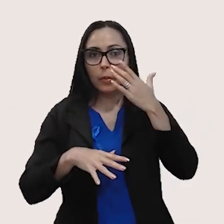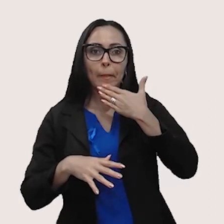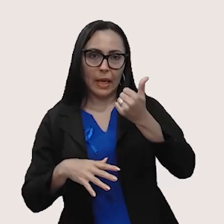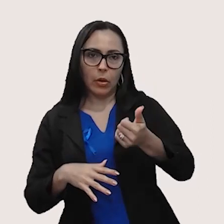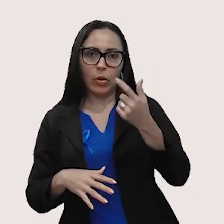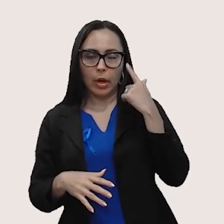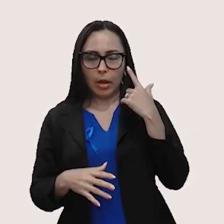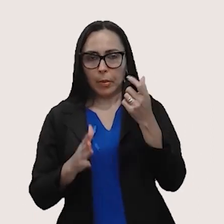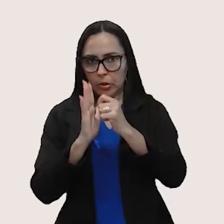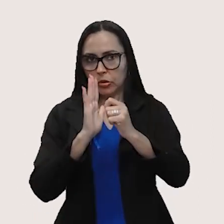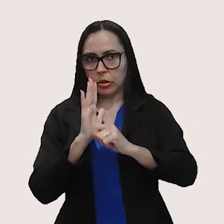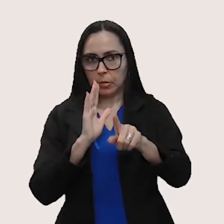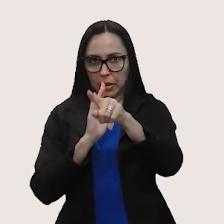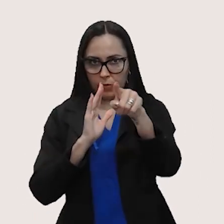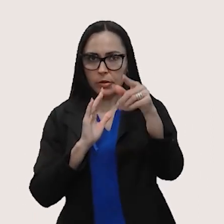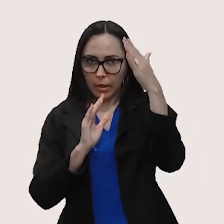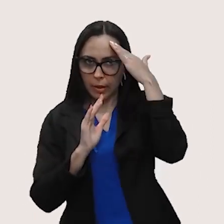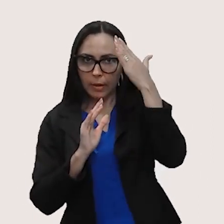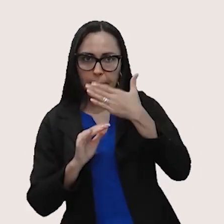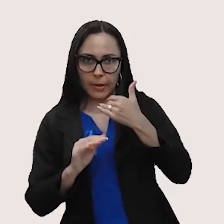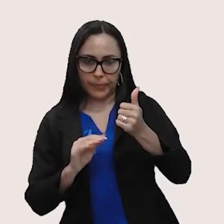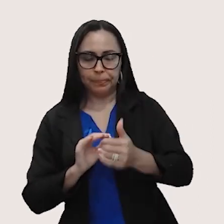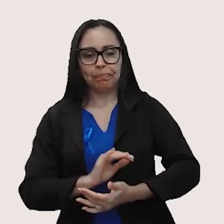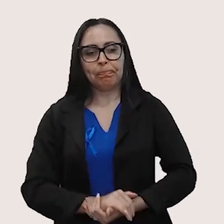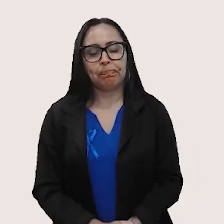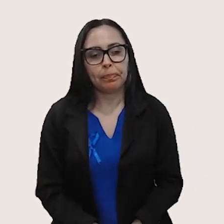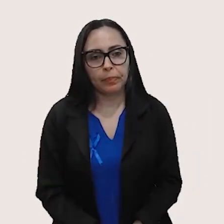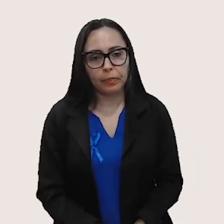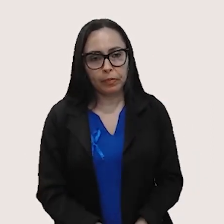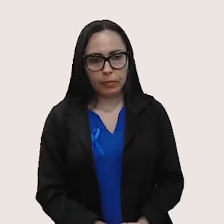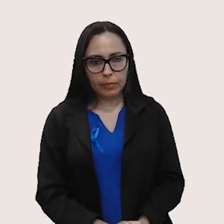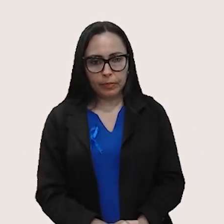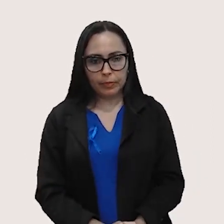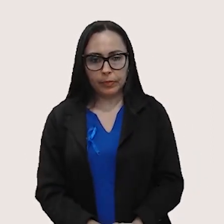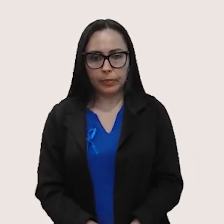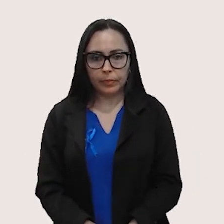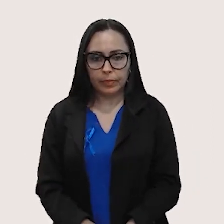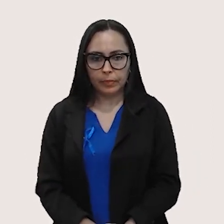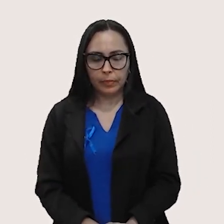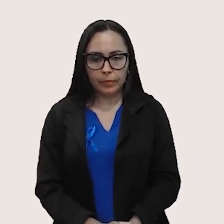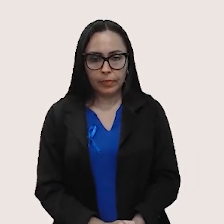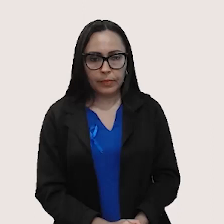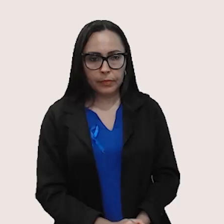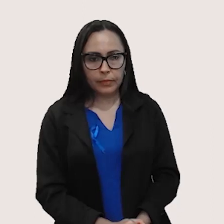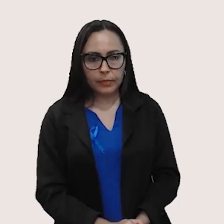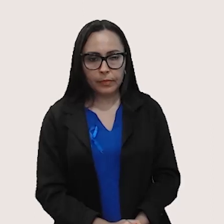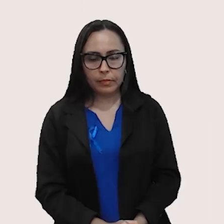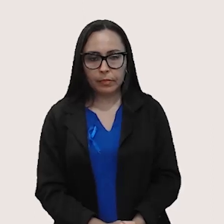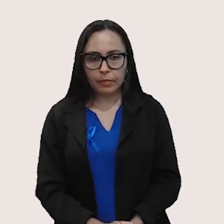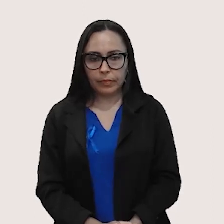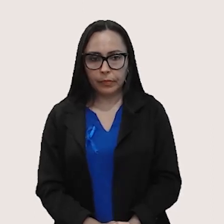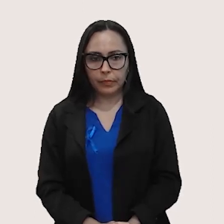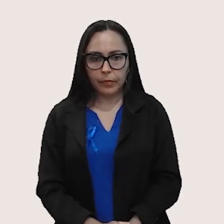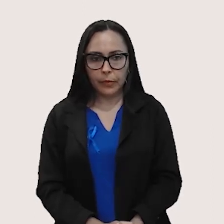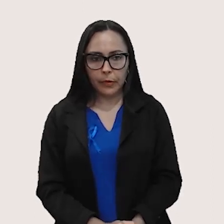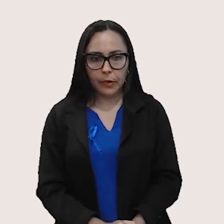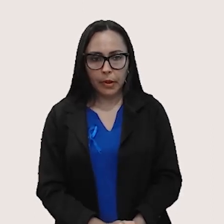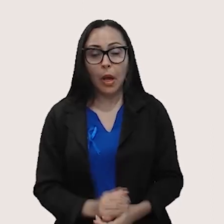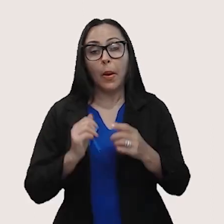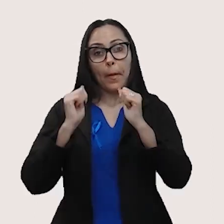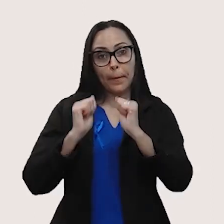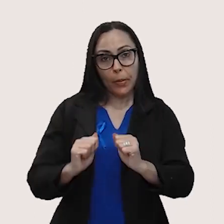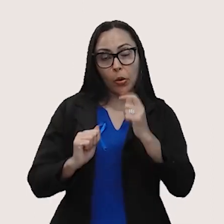ó. Vou apagar aqui essa área, vou colocar aqui bem no meio da nossa... Olha só. E eu posso dizer para você